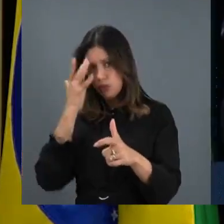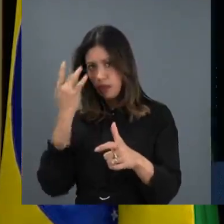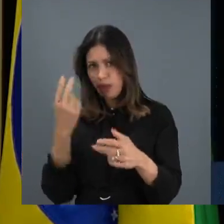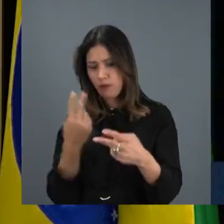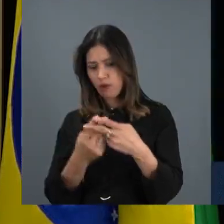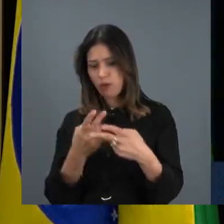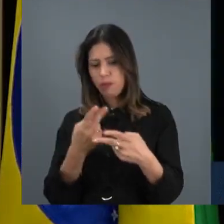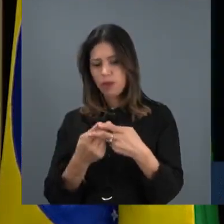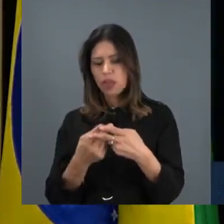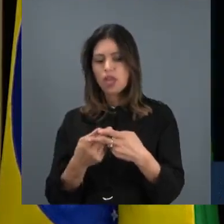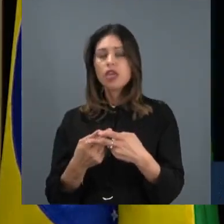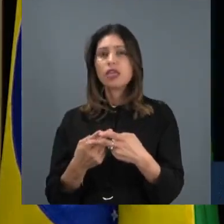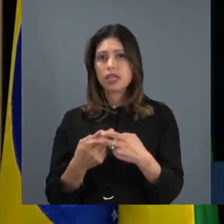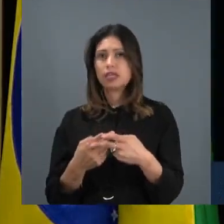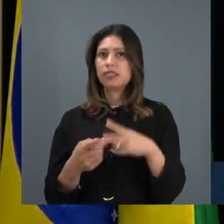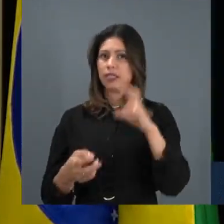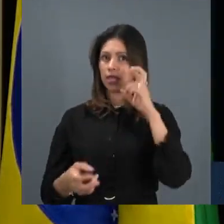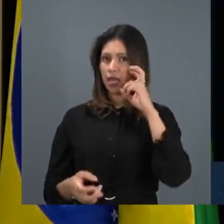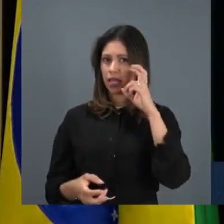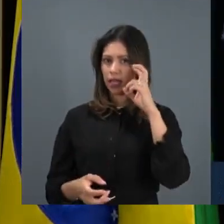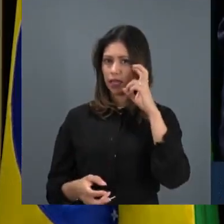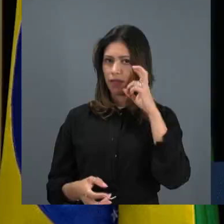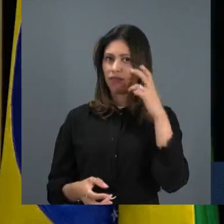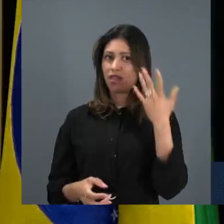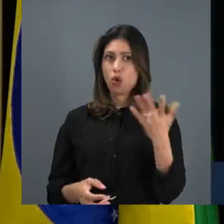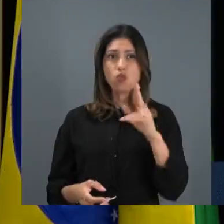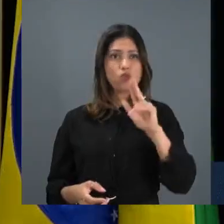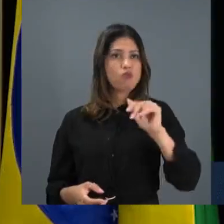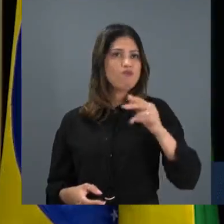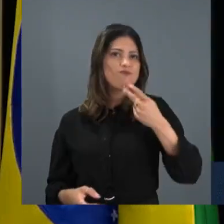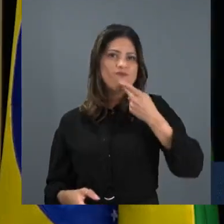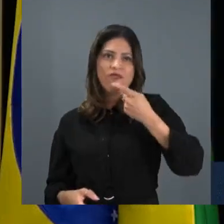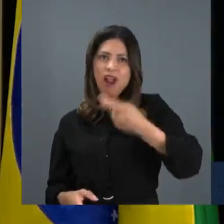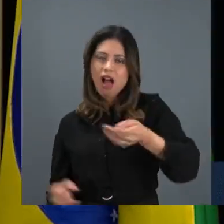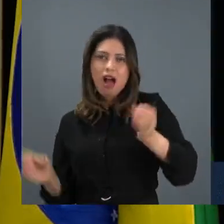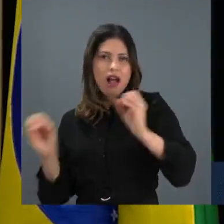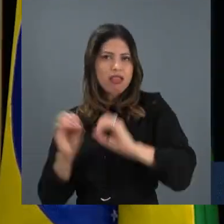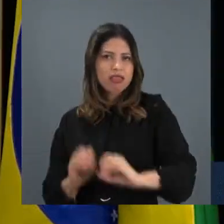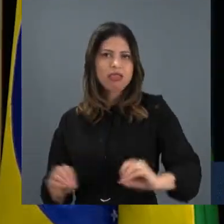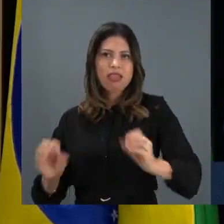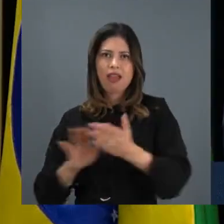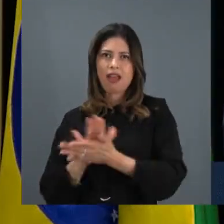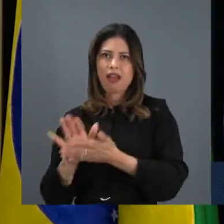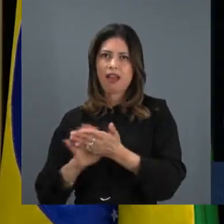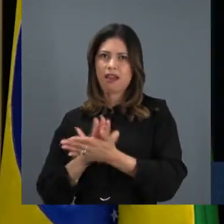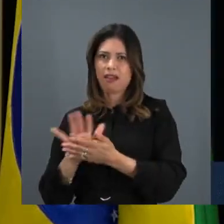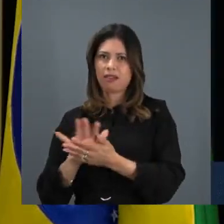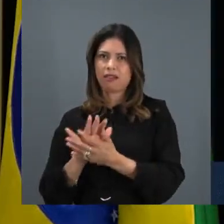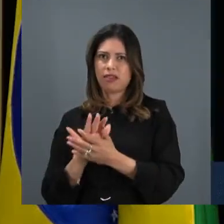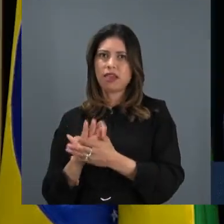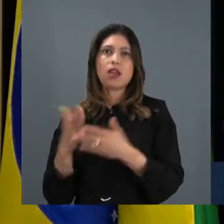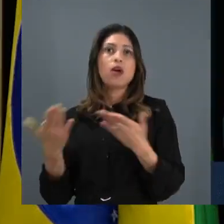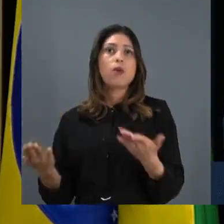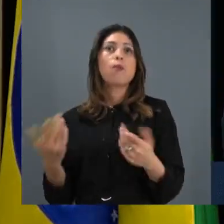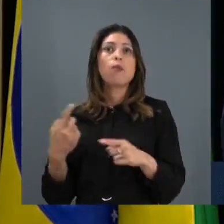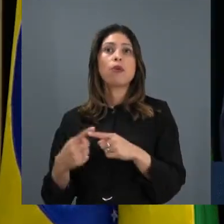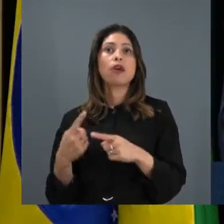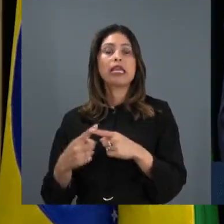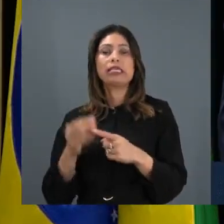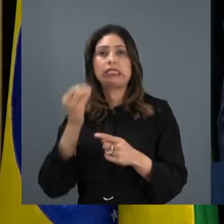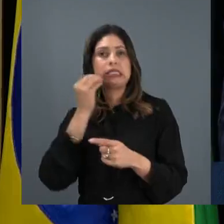verdade, na quinta-feira, nunca esboçaram qualquer atitude no sentido de